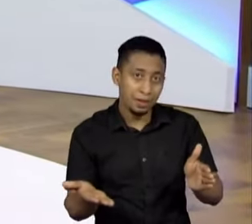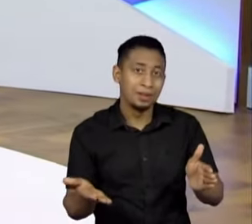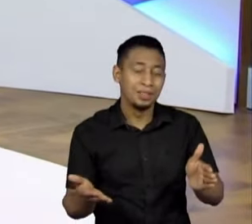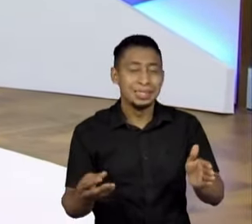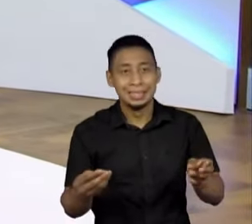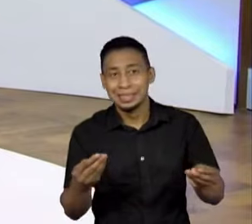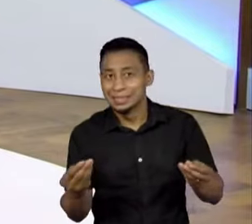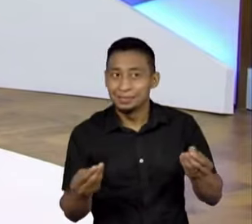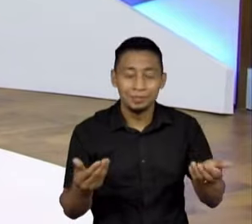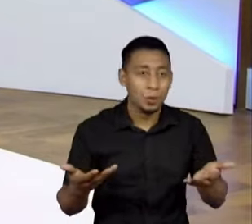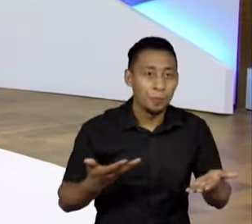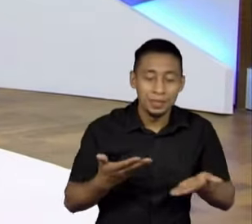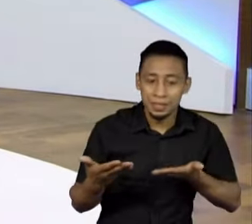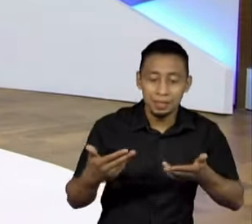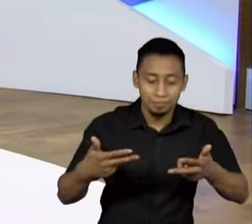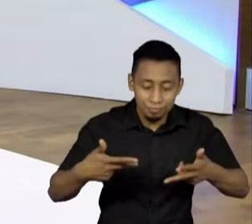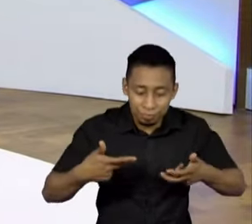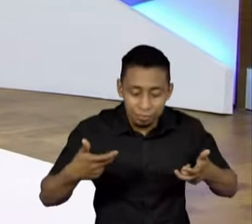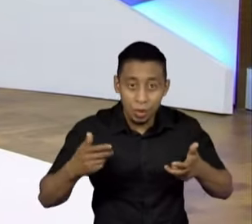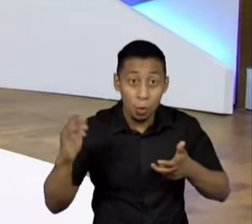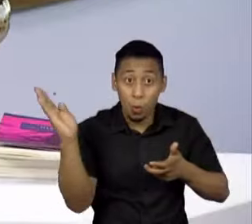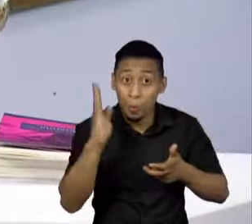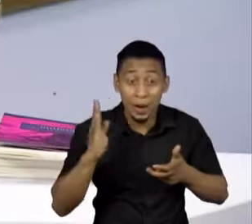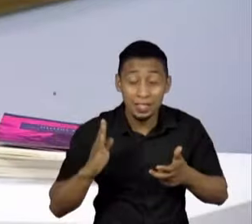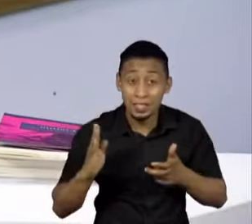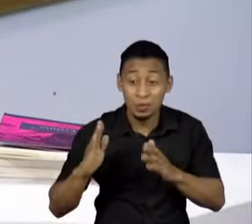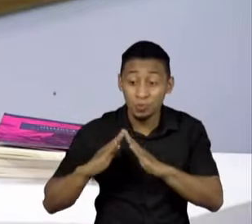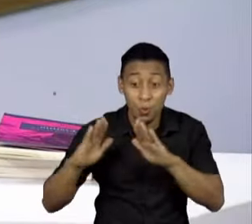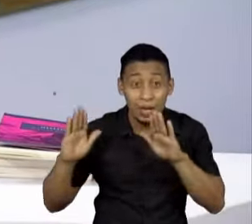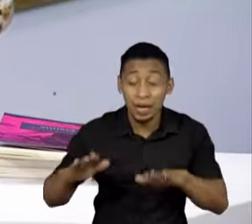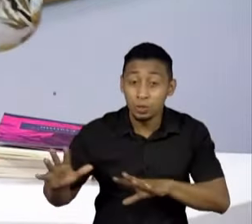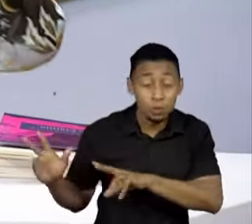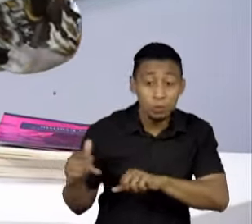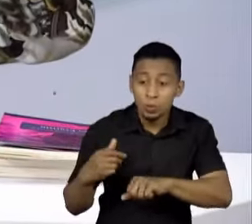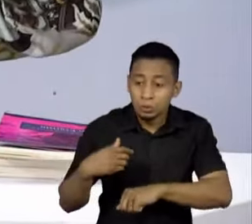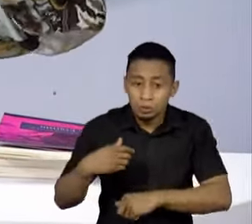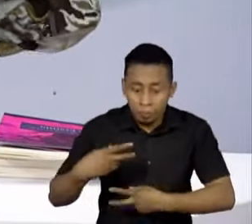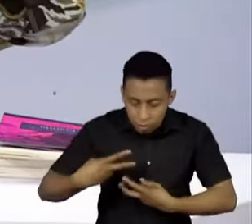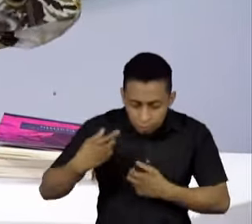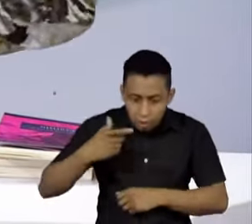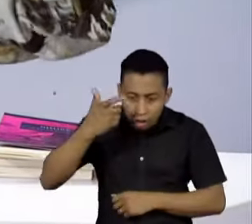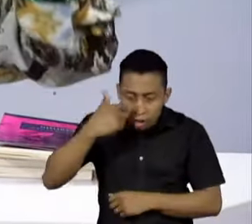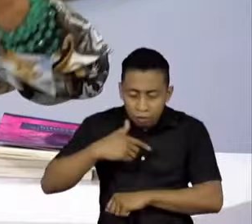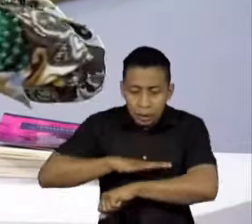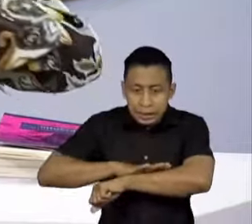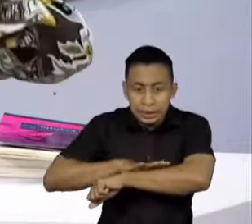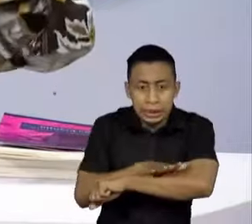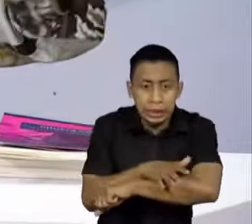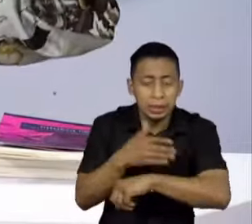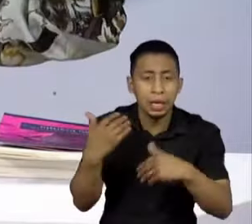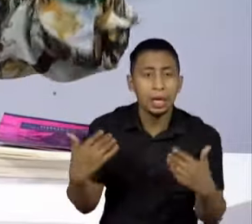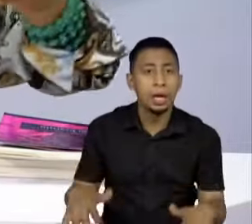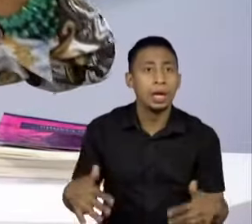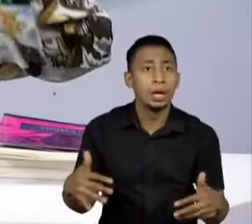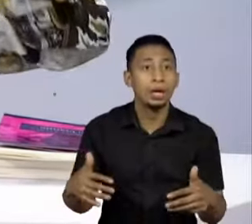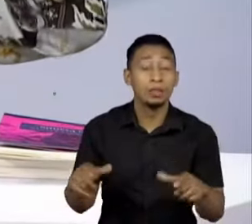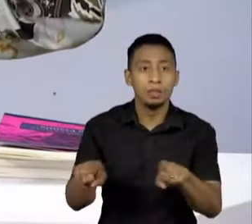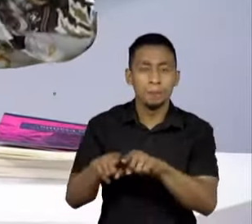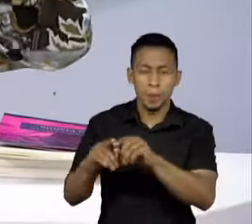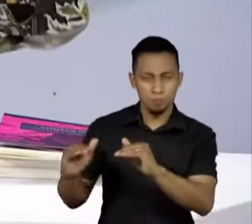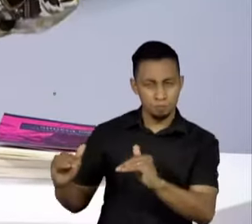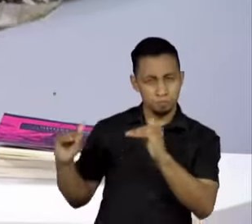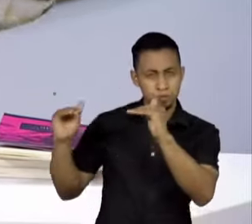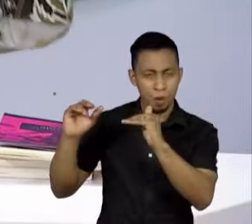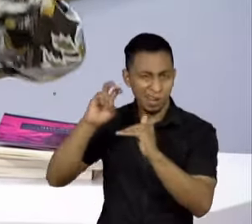está se reconhecendo, o Brasil está, olha, meu Deus, eu sou racista. Os intelectuais brancos